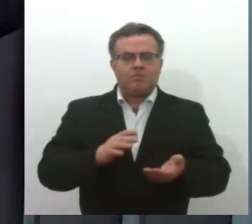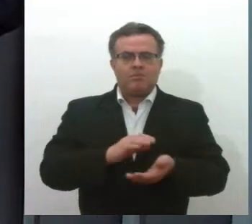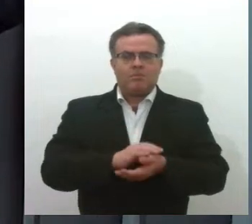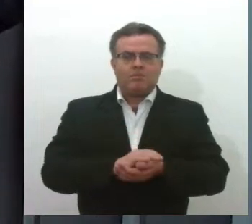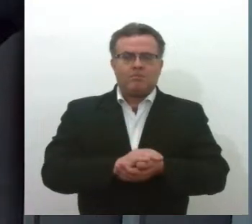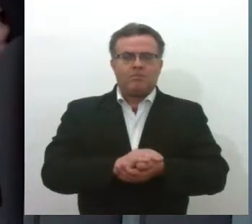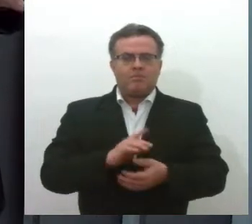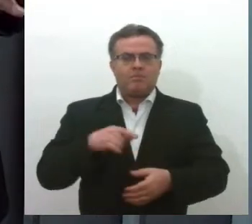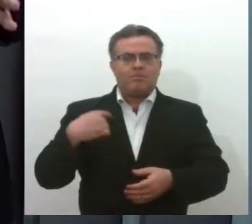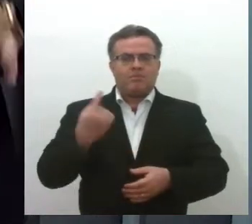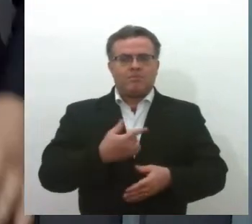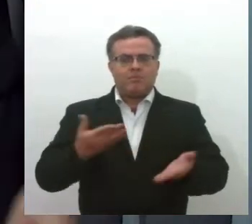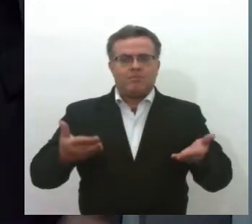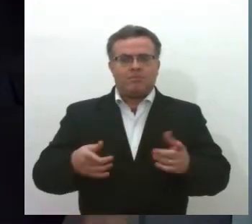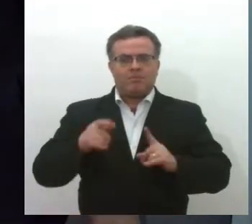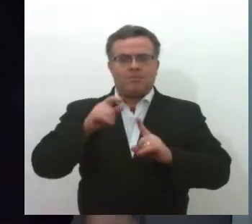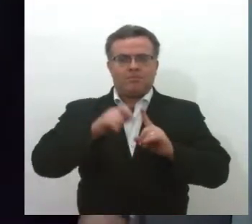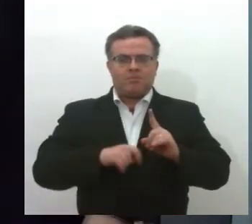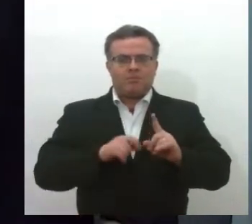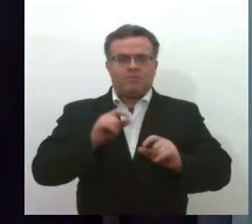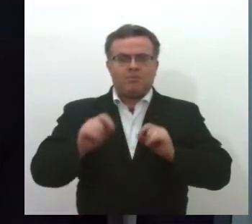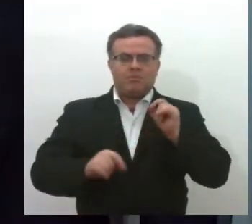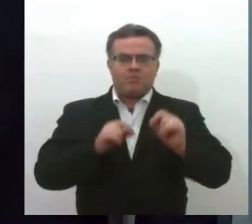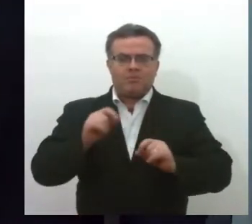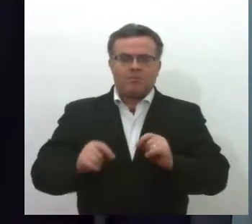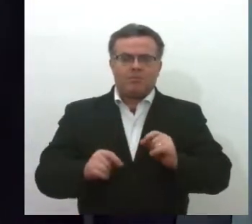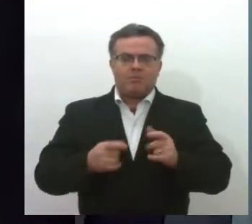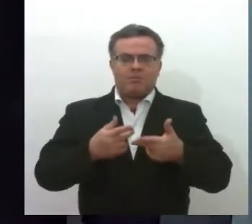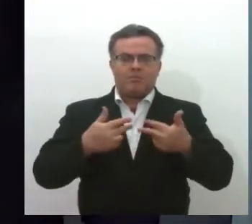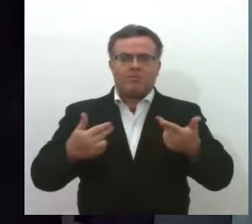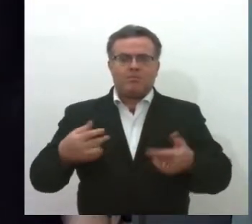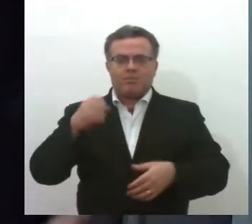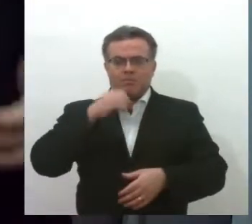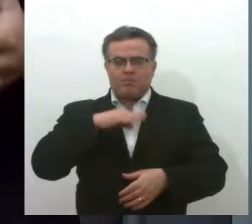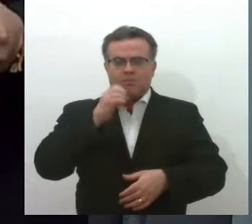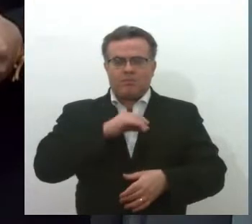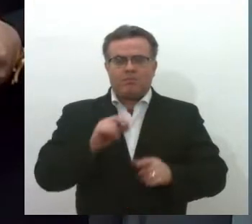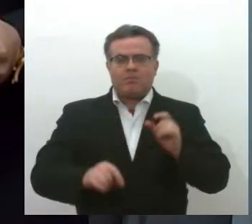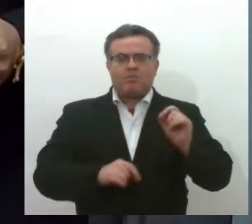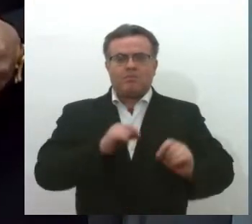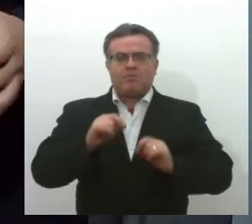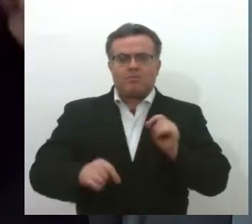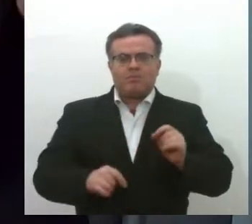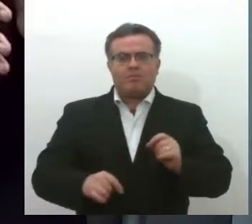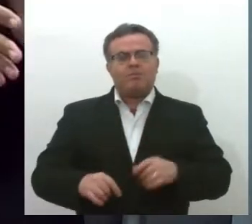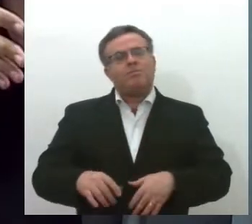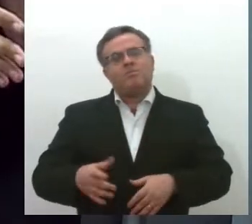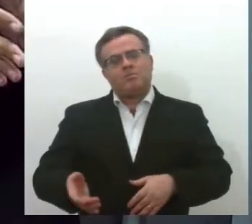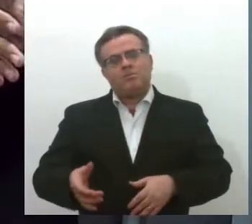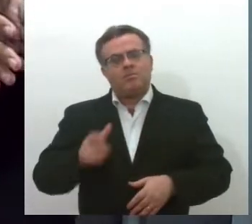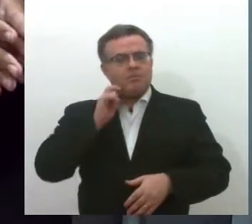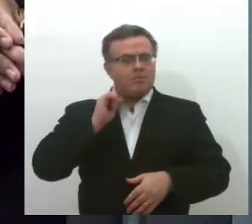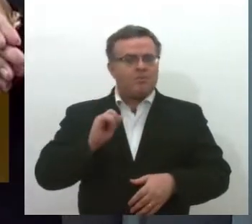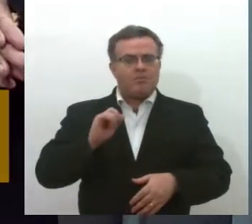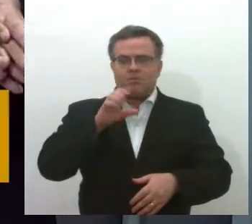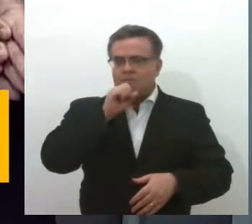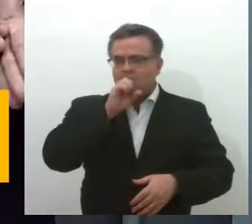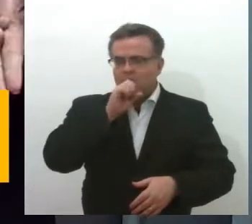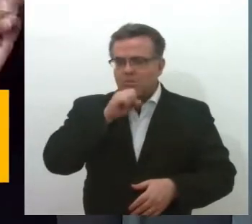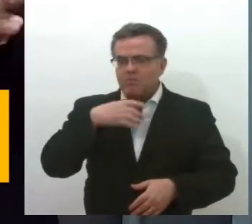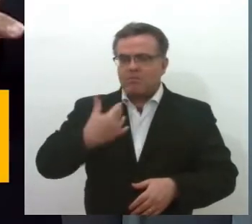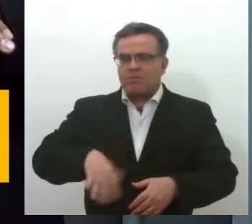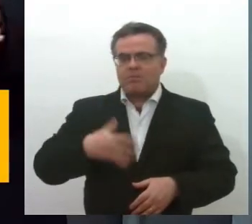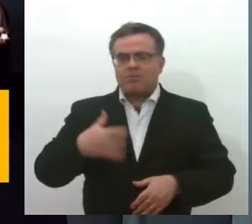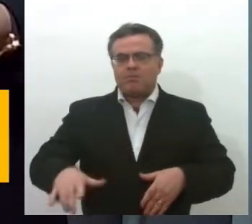Nós estamos no mês da prevenção contra a crueldade animal. É a campanha Abril Laranja, que foi instituída em Sergipe através